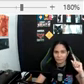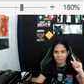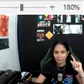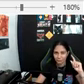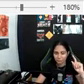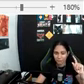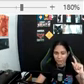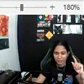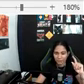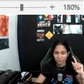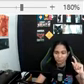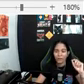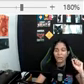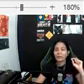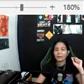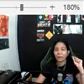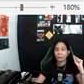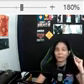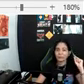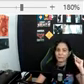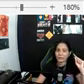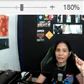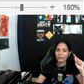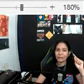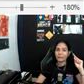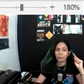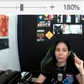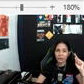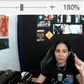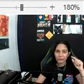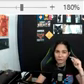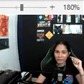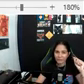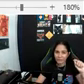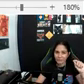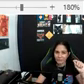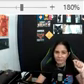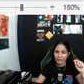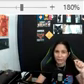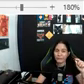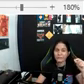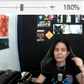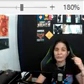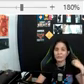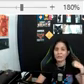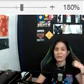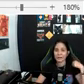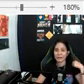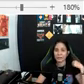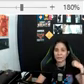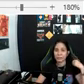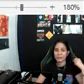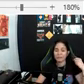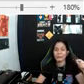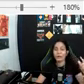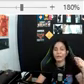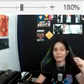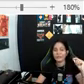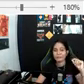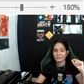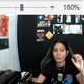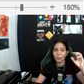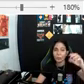um grito de desespero depois? Então, para evitar que esse ruído esteja ali, eu preciso identificar, eu